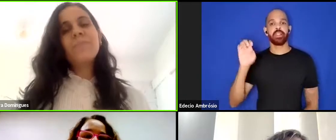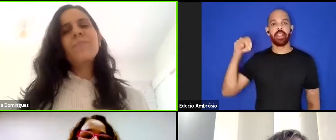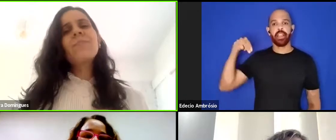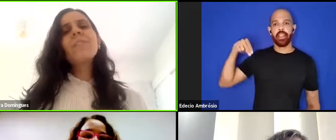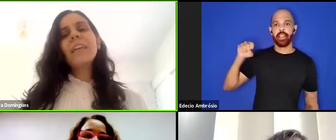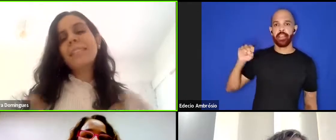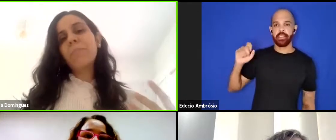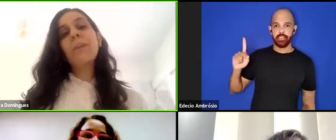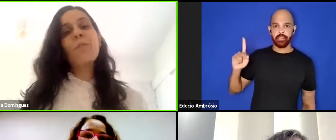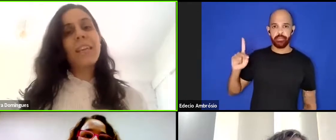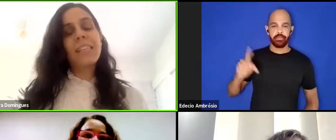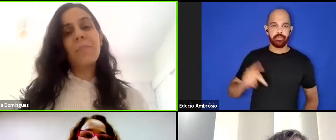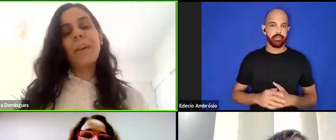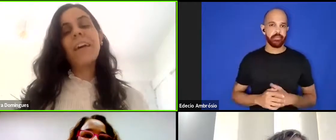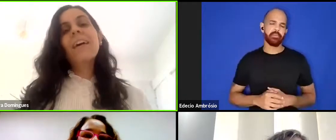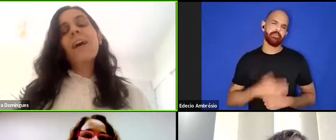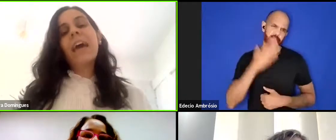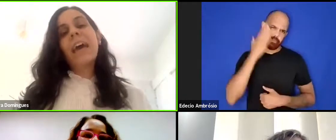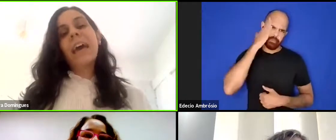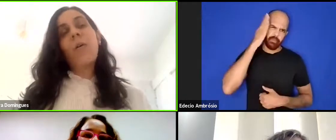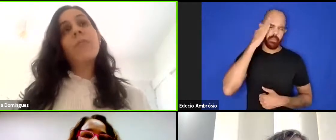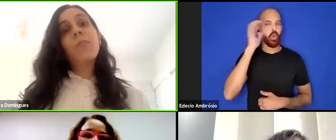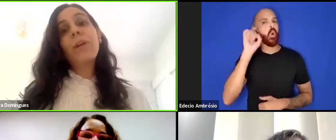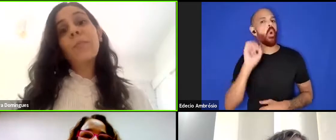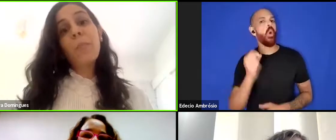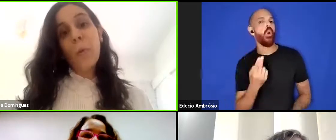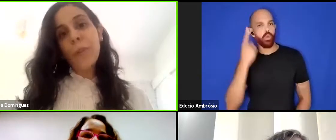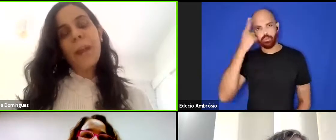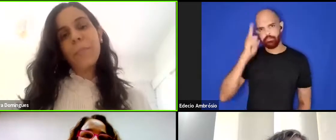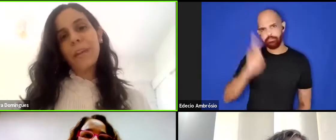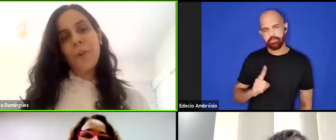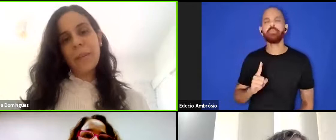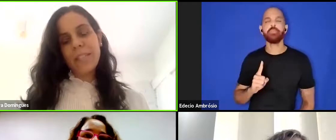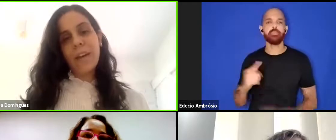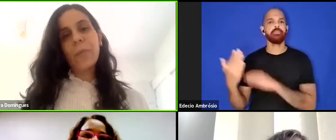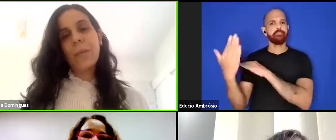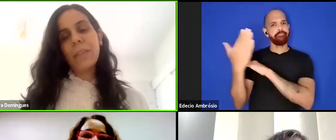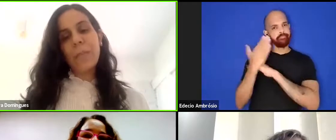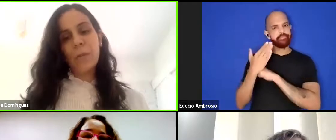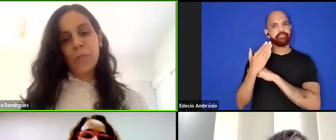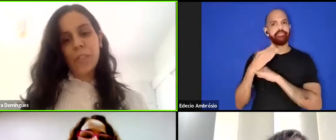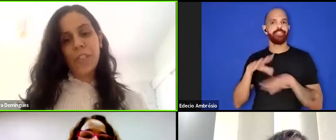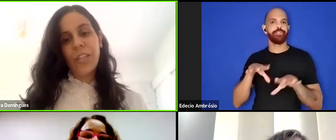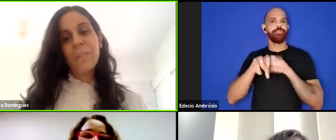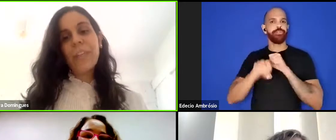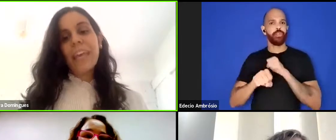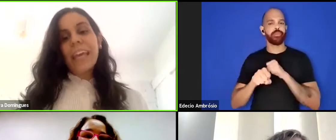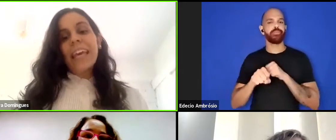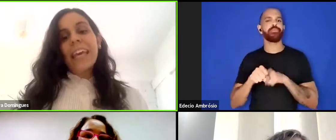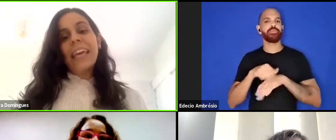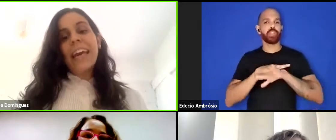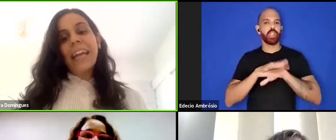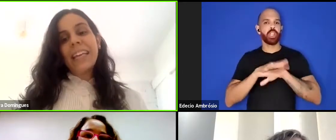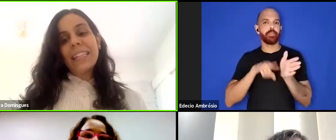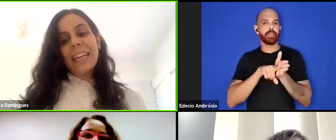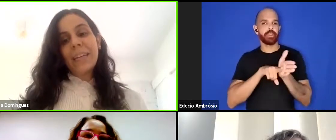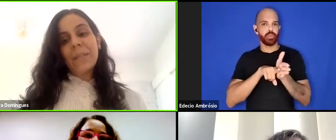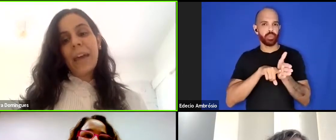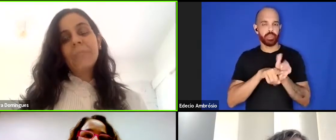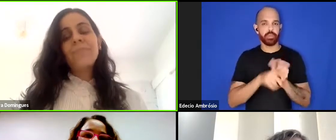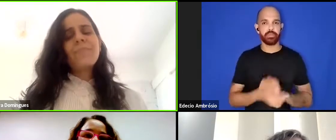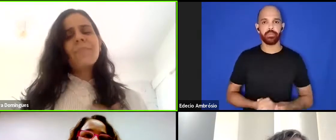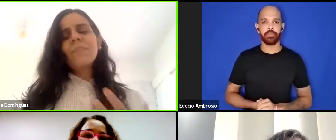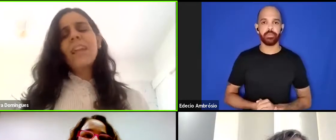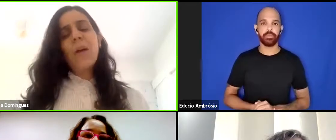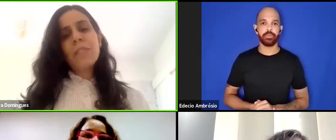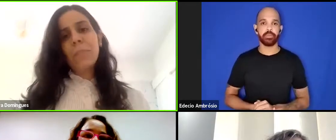Pública, que, sabendo ou sem saber, contribuíram muito para a minha formação em epidemiologia. E agradecer